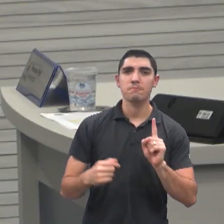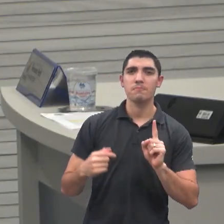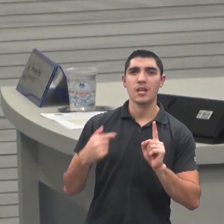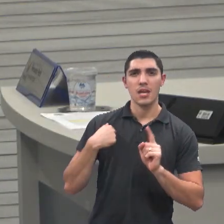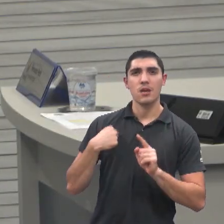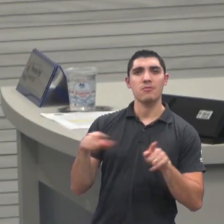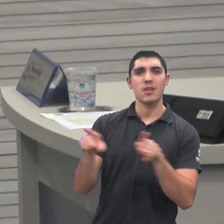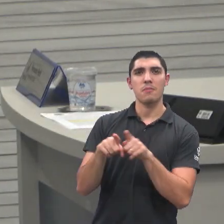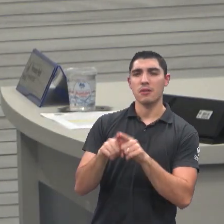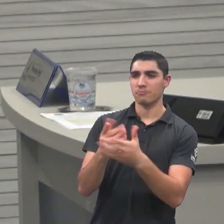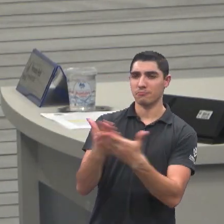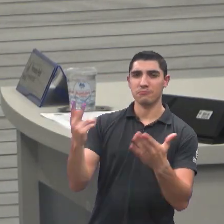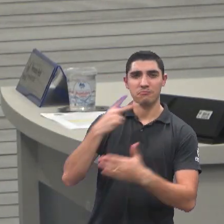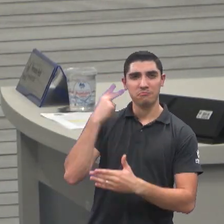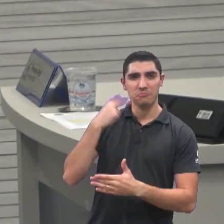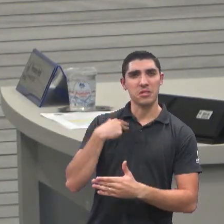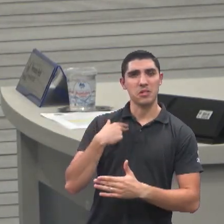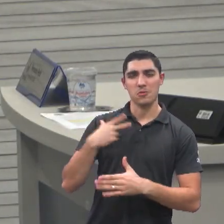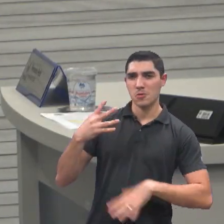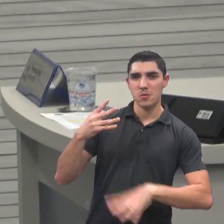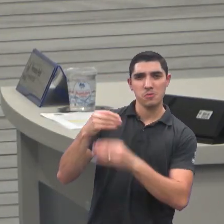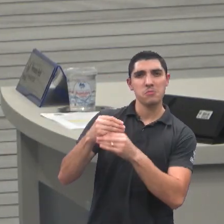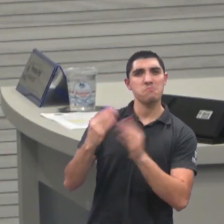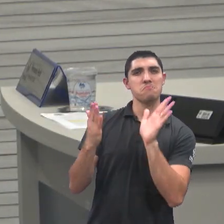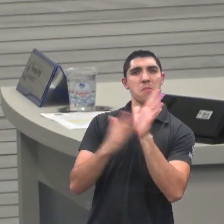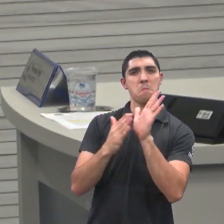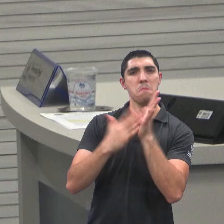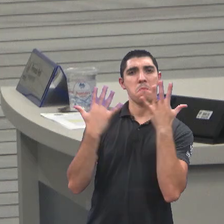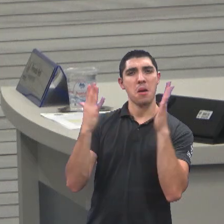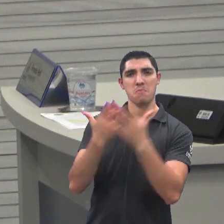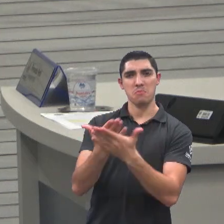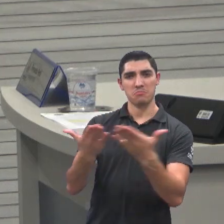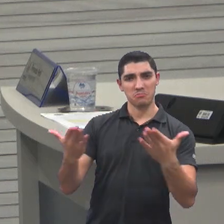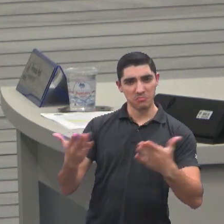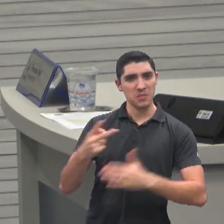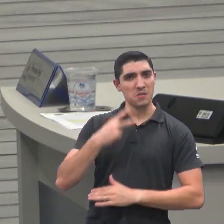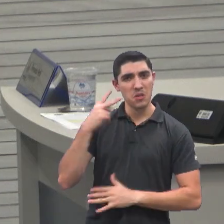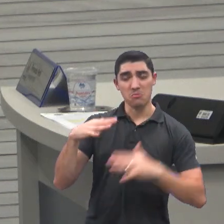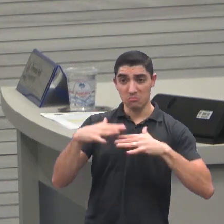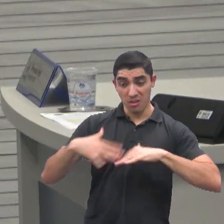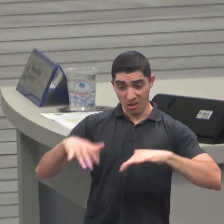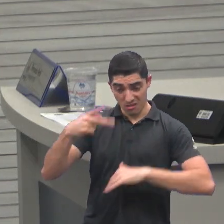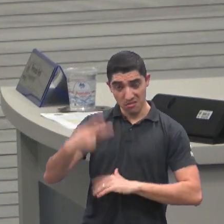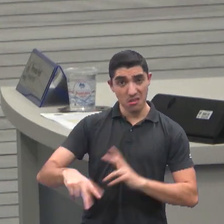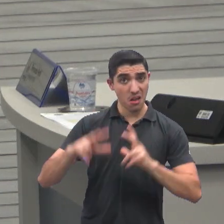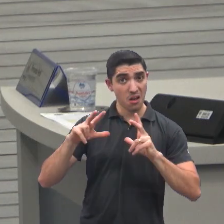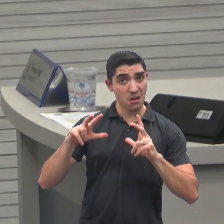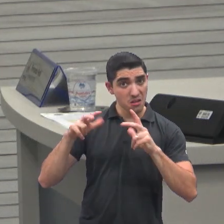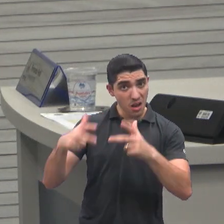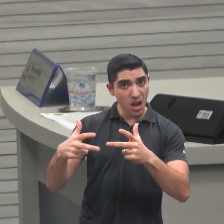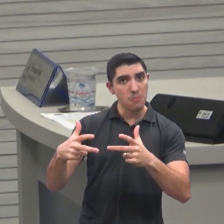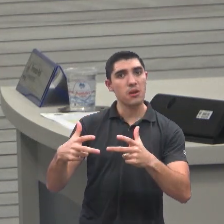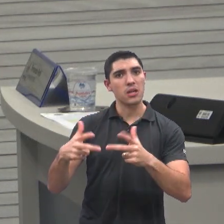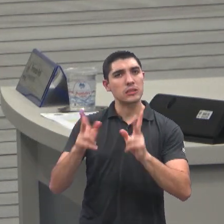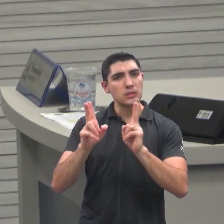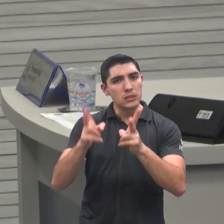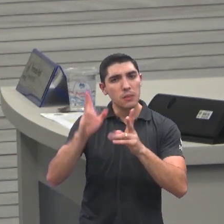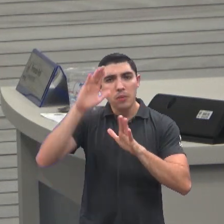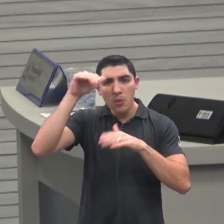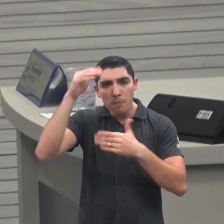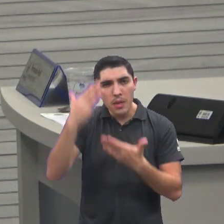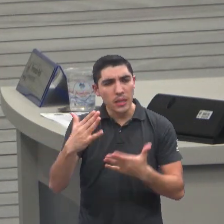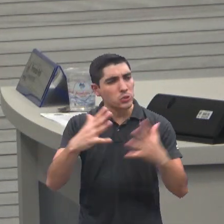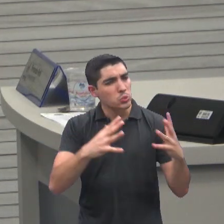vereadores, parabéns, eu acho que é bacana quando a Câmara ela tem essa condição de fazer essa homenagem justas aos joseenses, a pessoas, não só